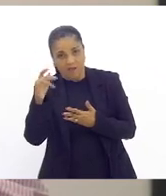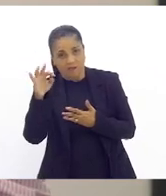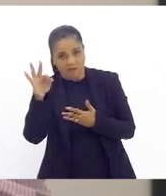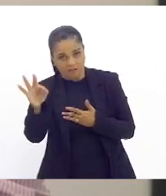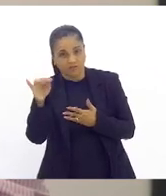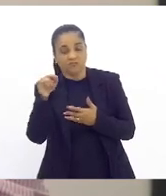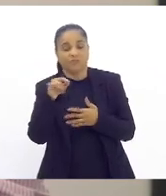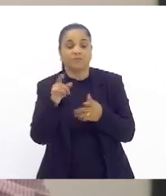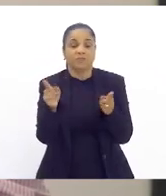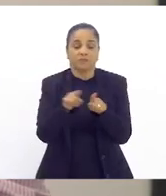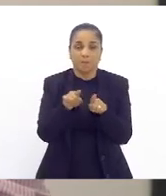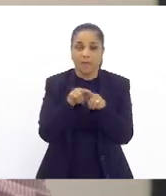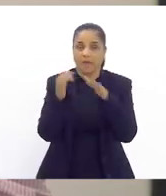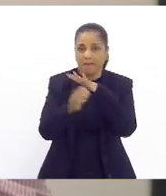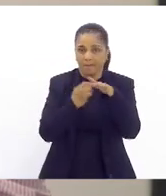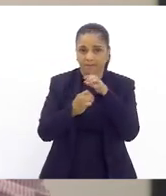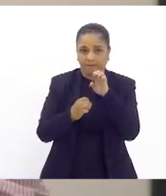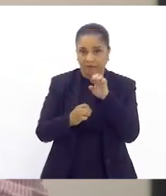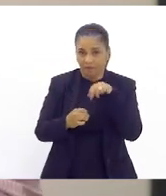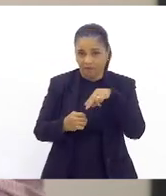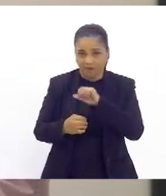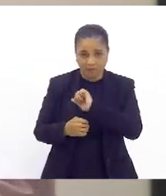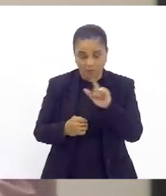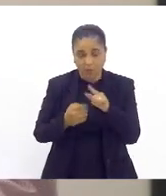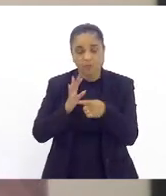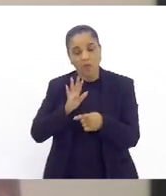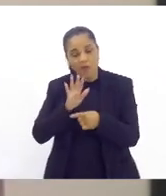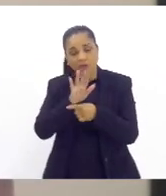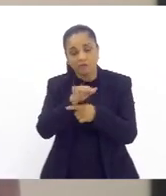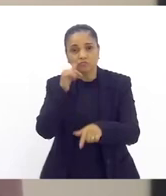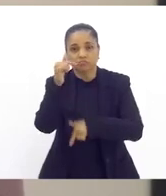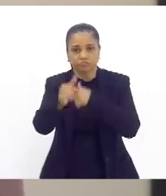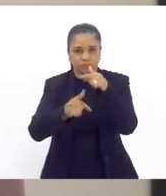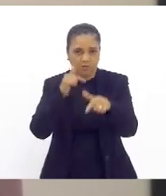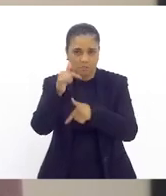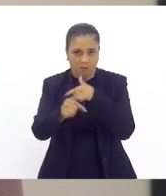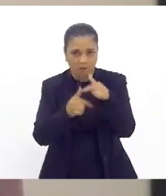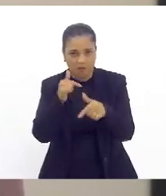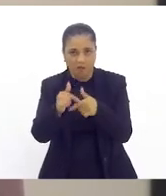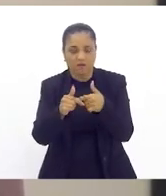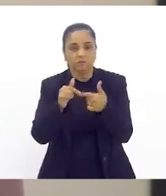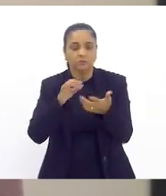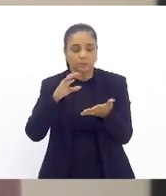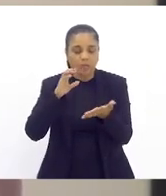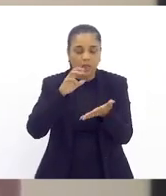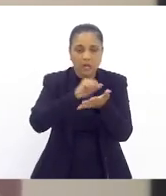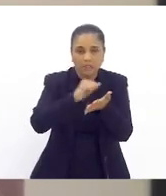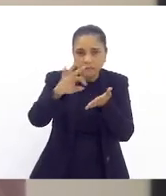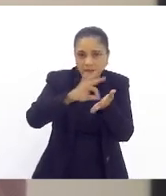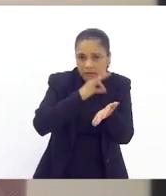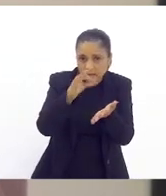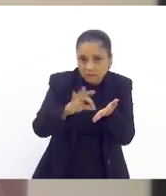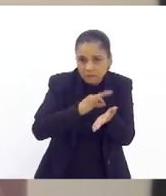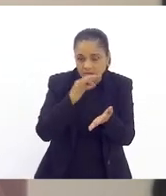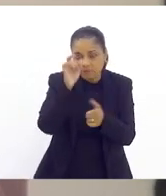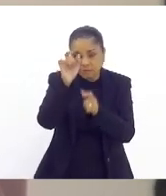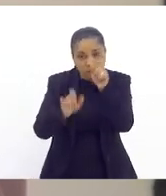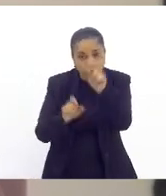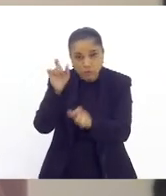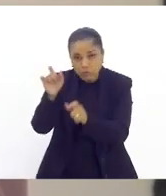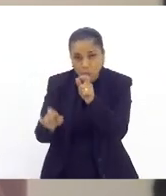dê assistência e resolva a questão do cadastro das pessoas as pessoas querem